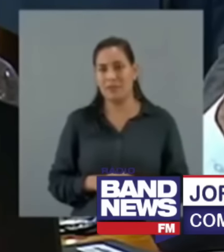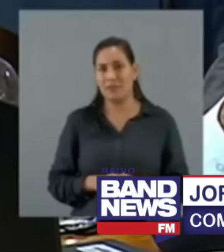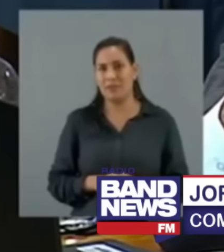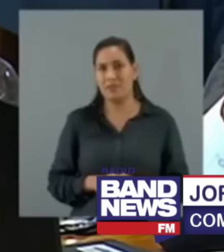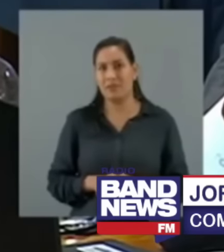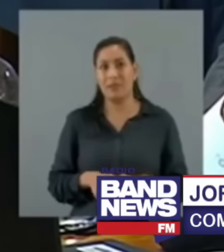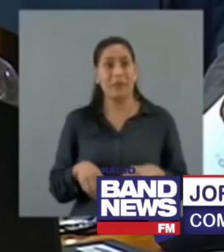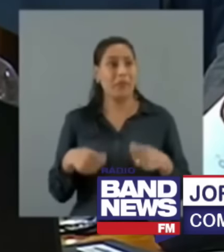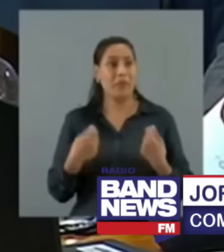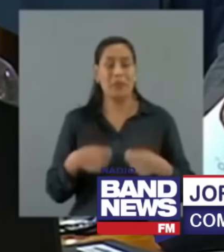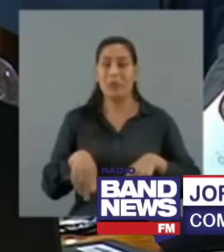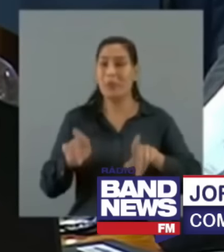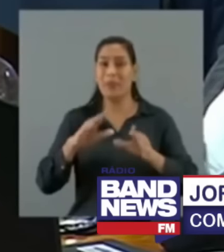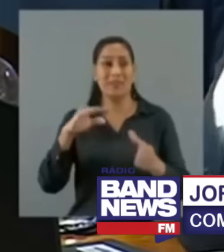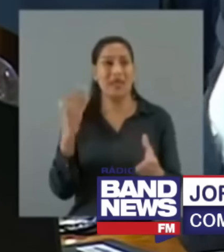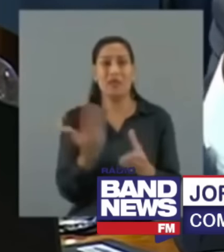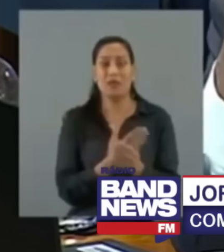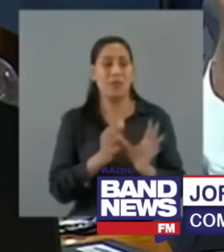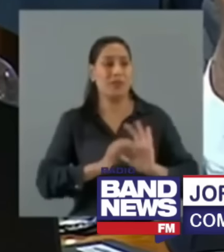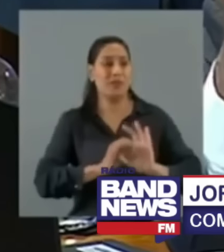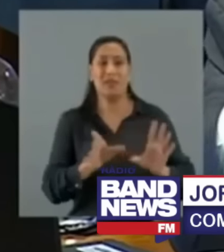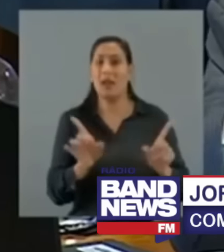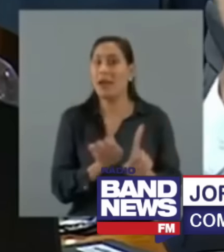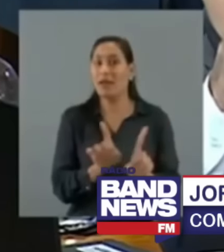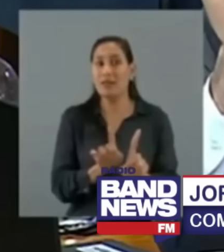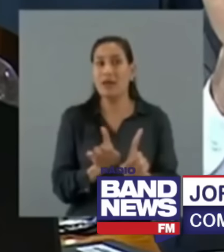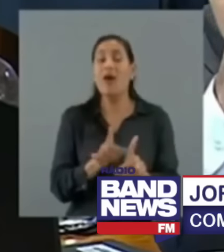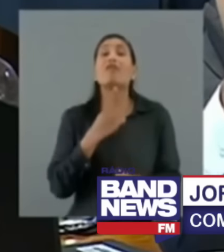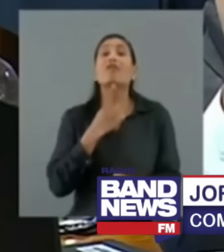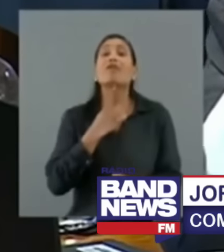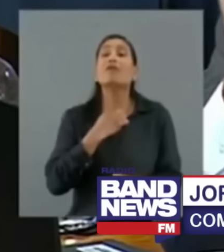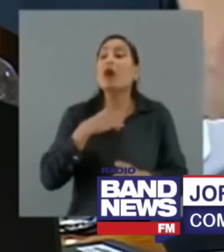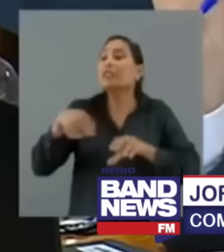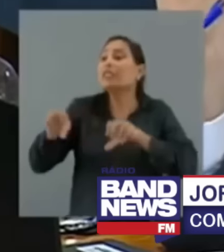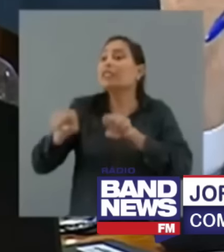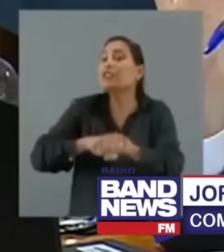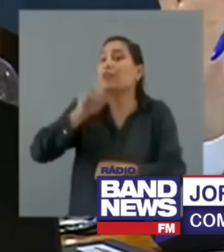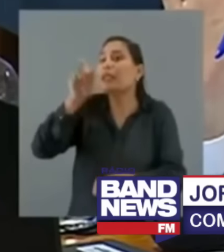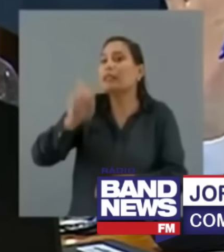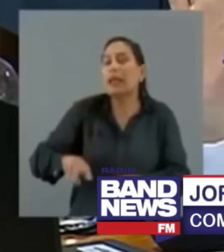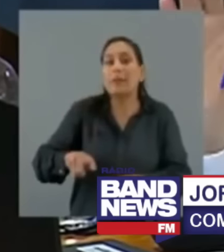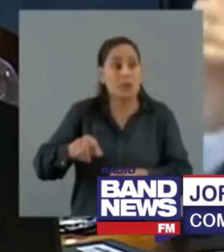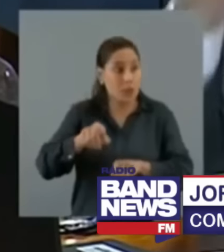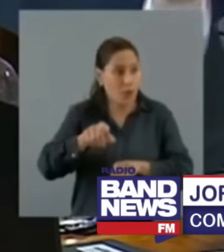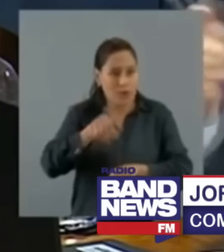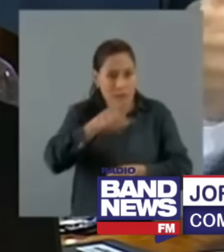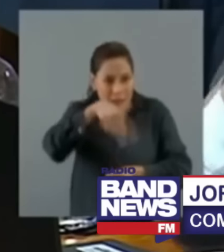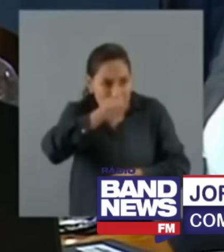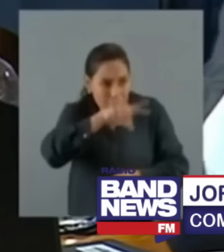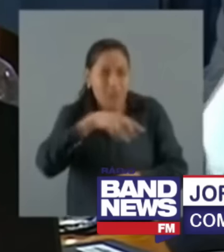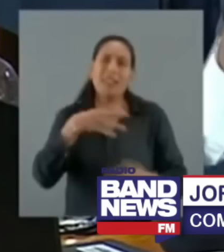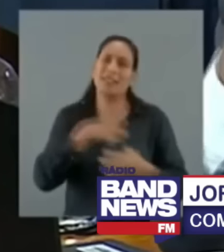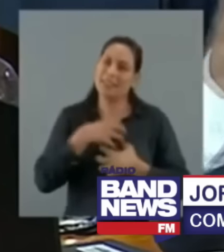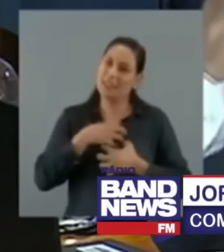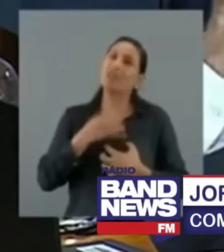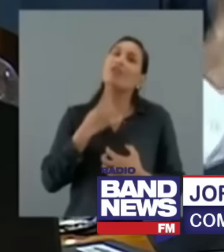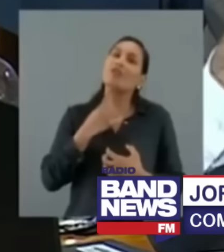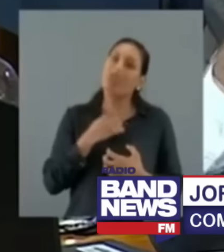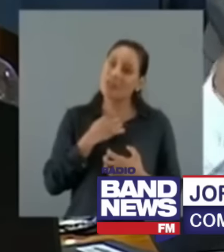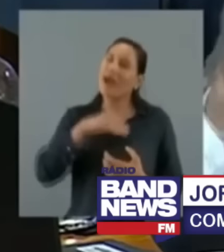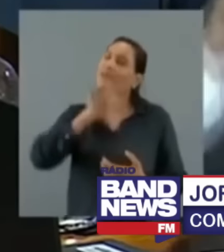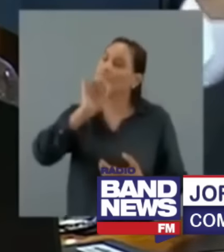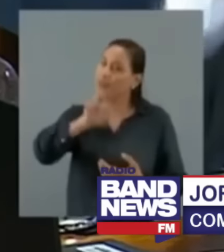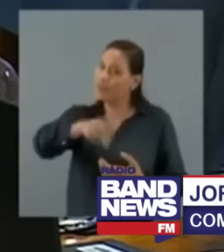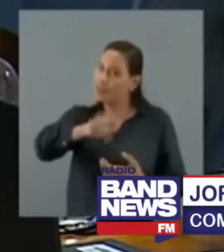inquérito aberto porque vontade de matar alguém todo mundo alguma vez na vida já teve né Por mais que seja abominável